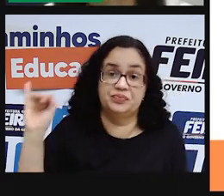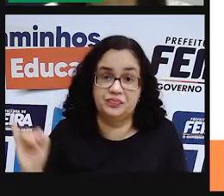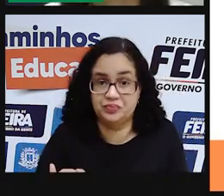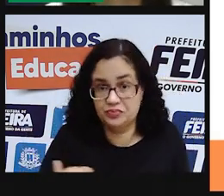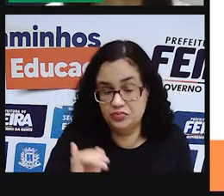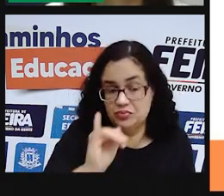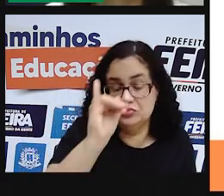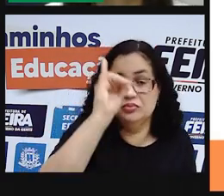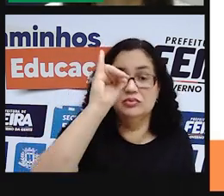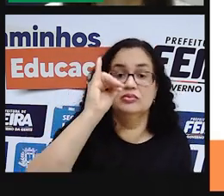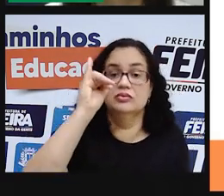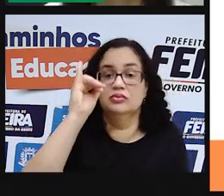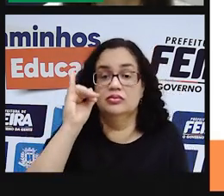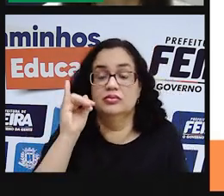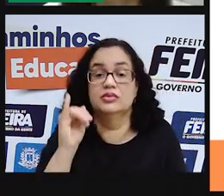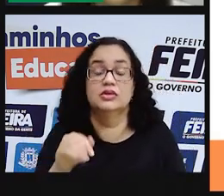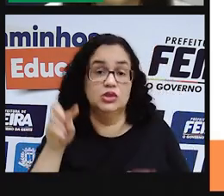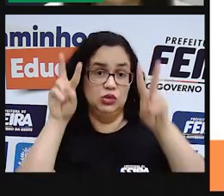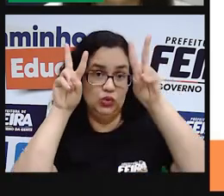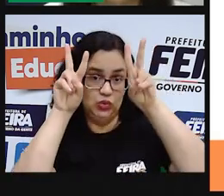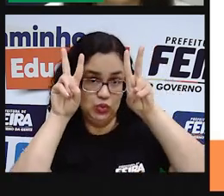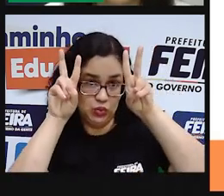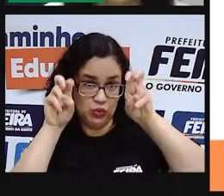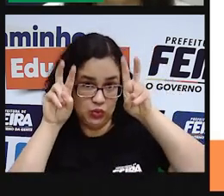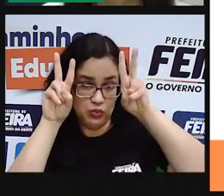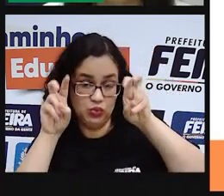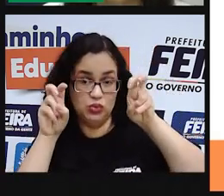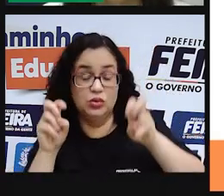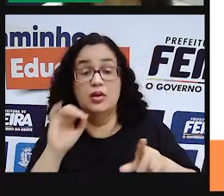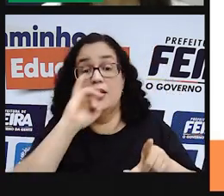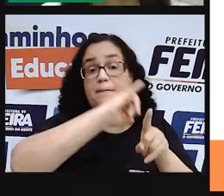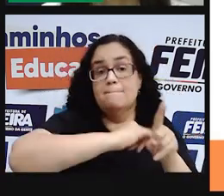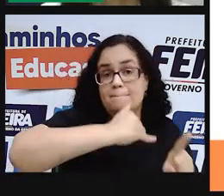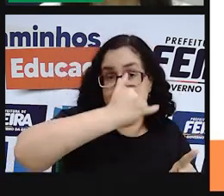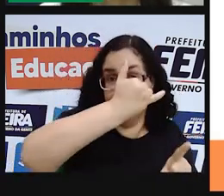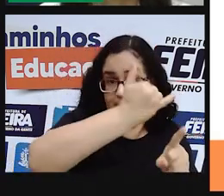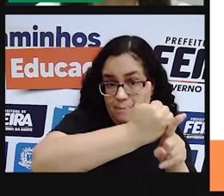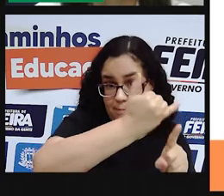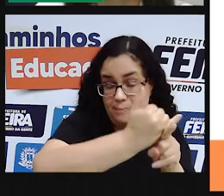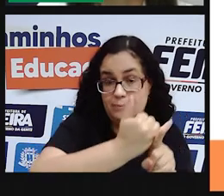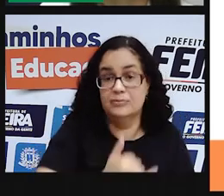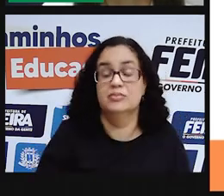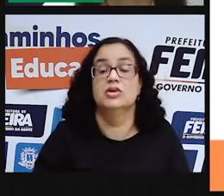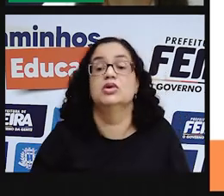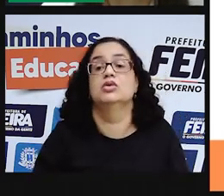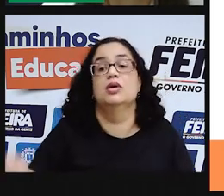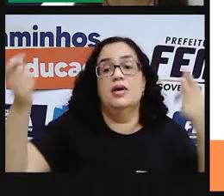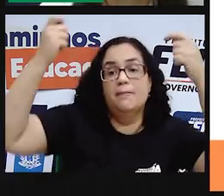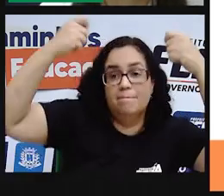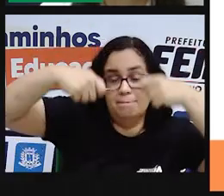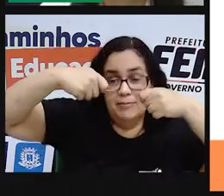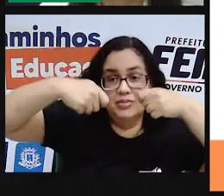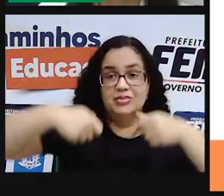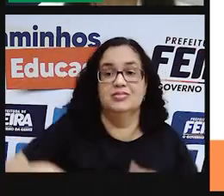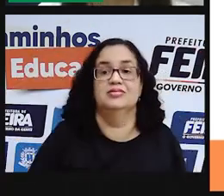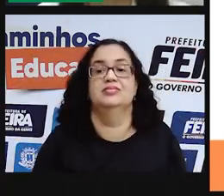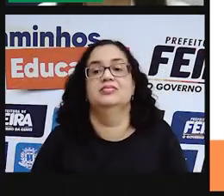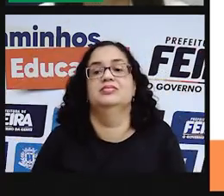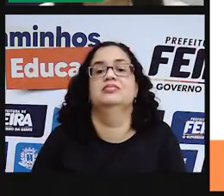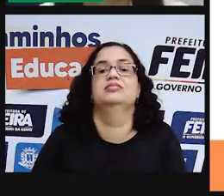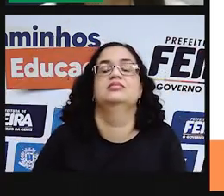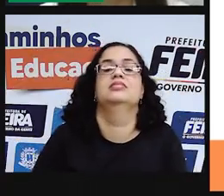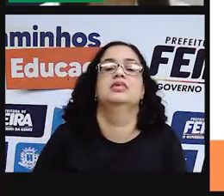na hora de discutir esse assunto, né, do bullying, que é um assunto tão necessário de discussão nos